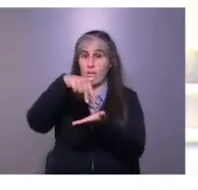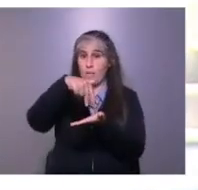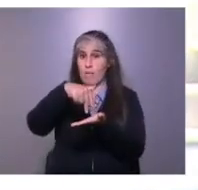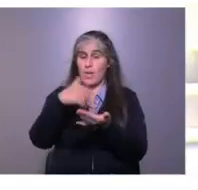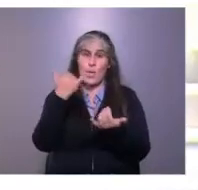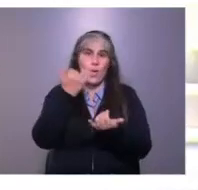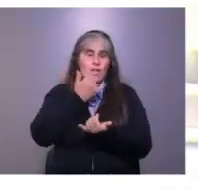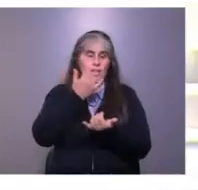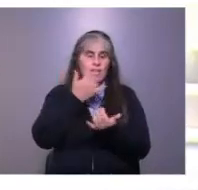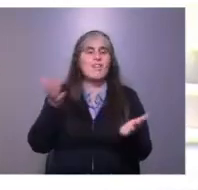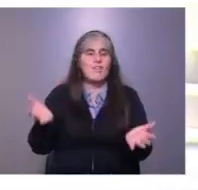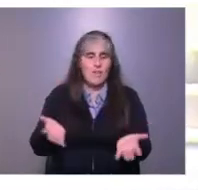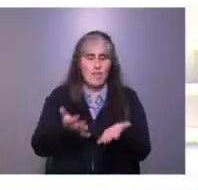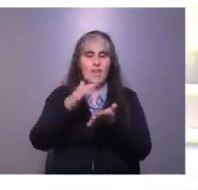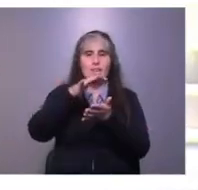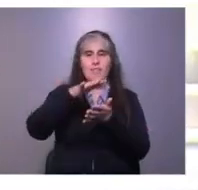o Santo Evangelho.